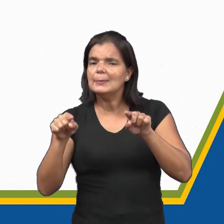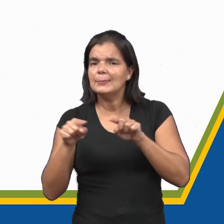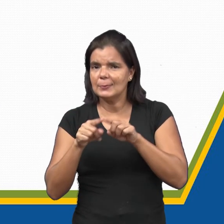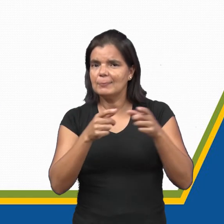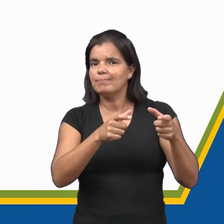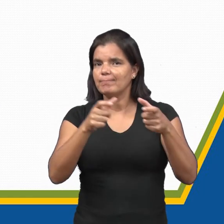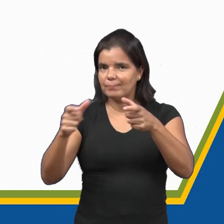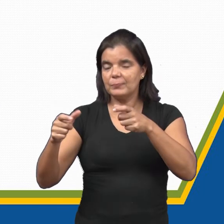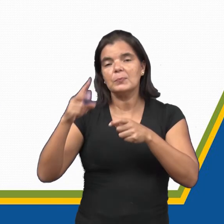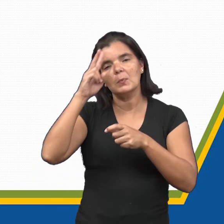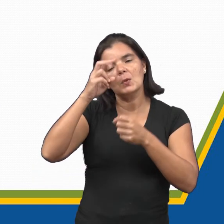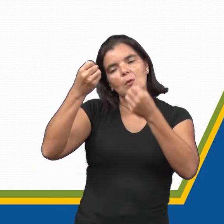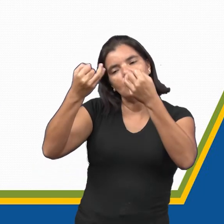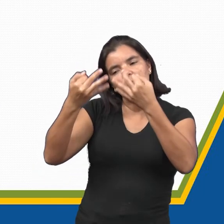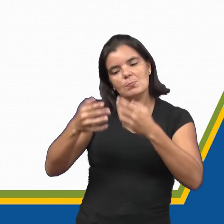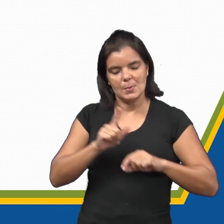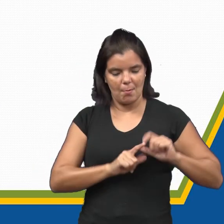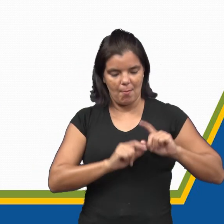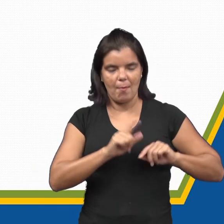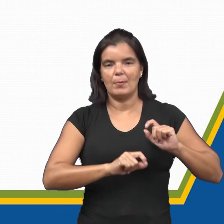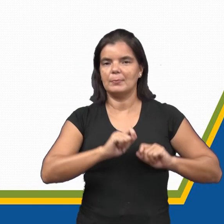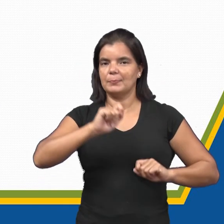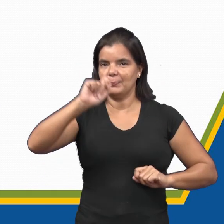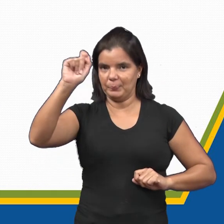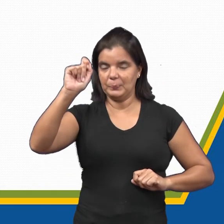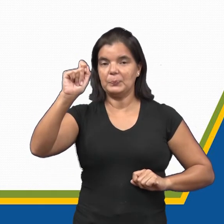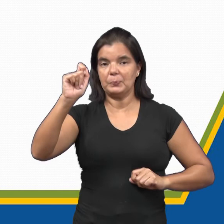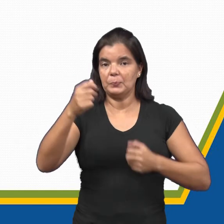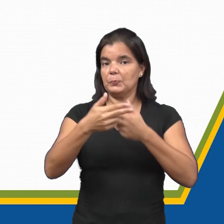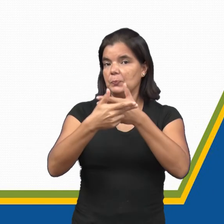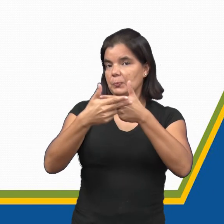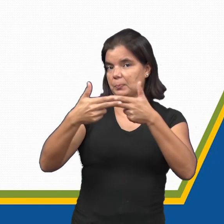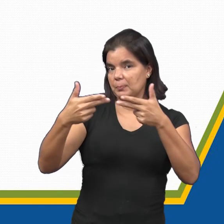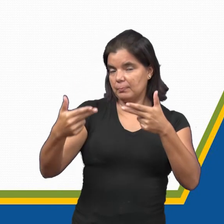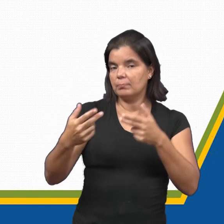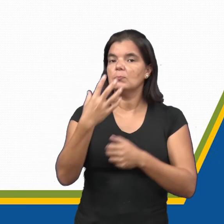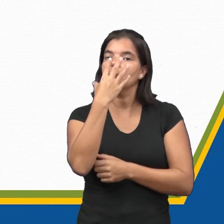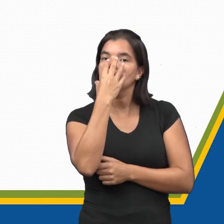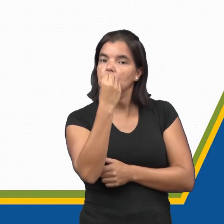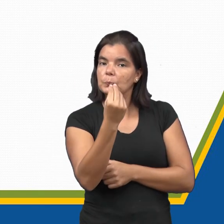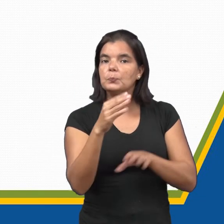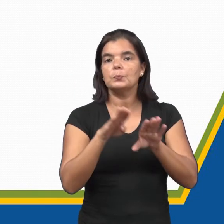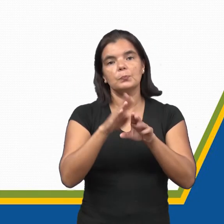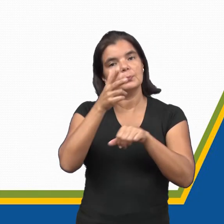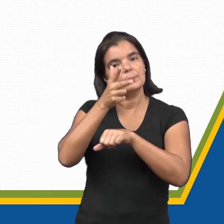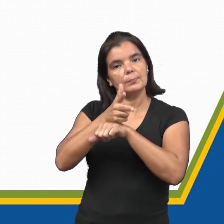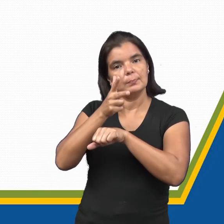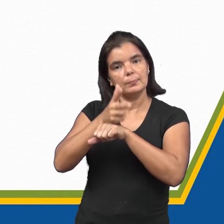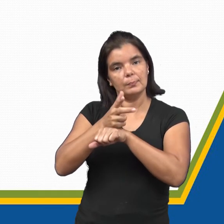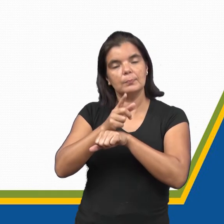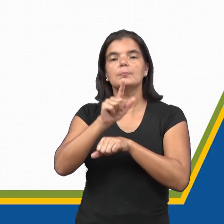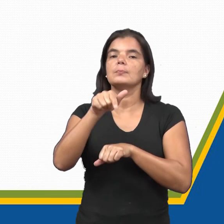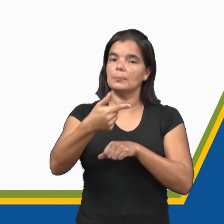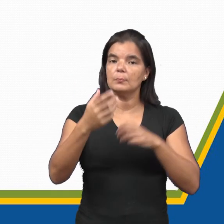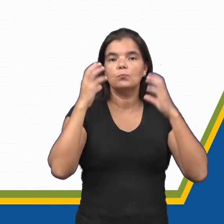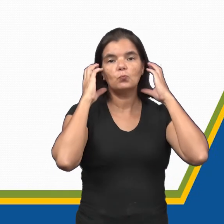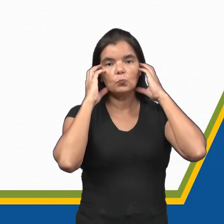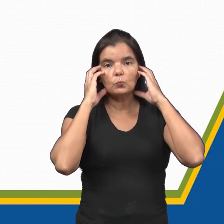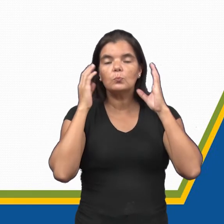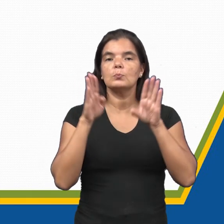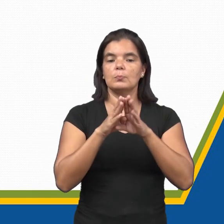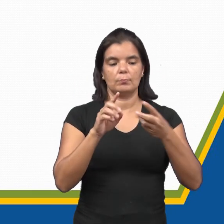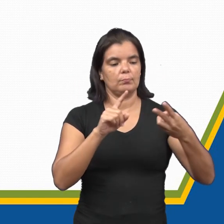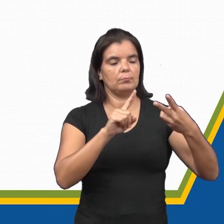espaços que contam a história do Acre, por meio de objetos históricos, fotografias, vídeos e depoimentos. Já o